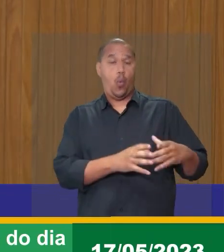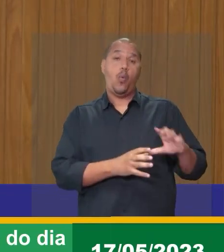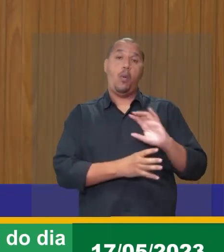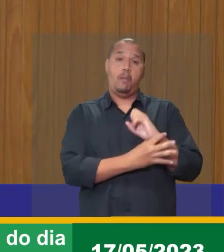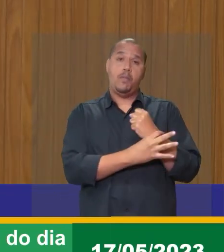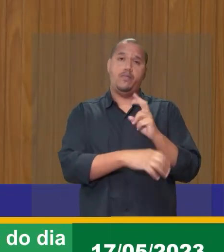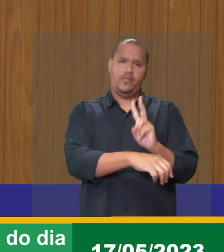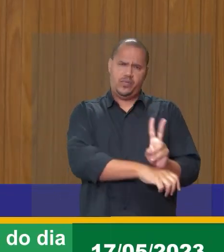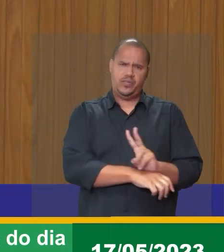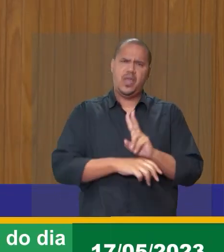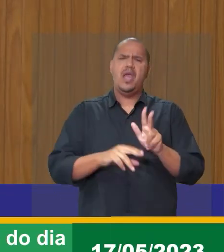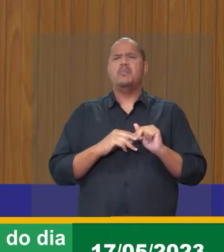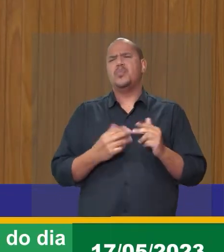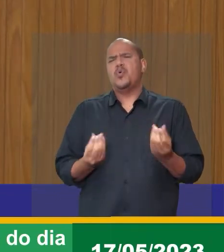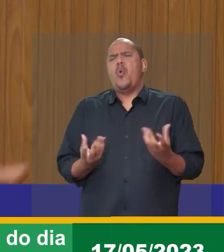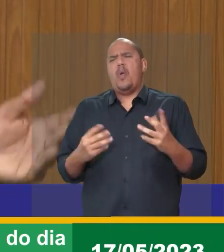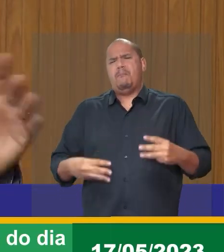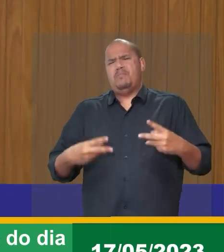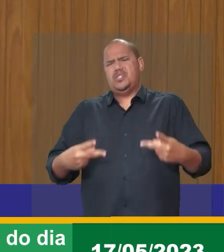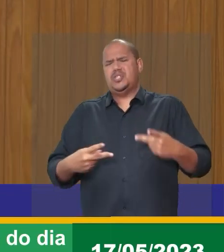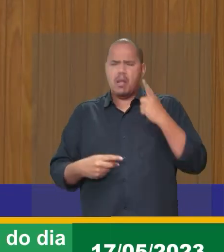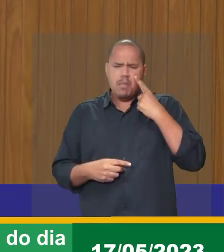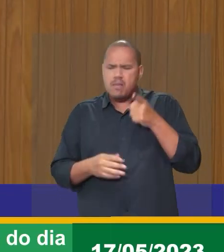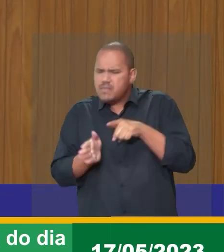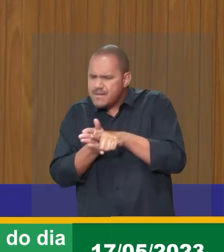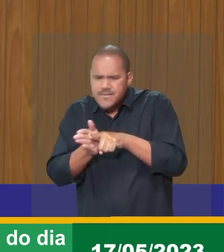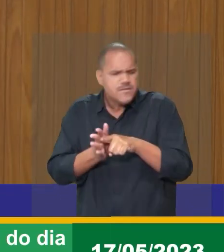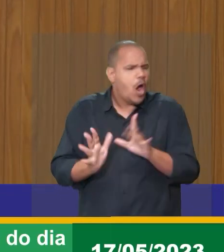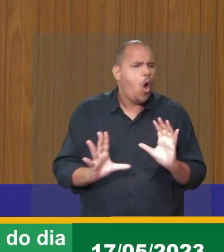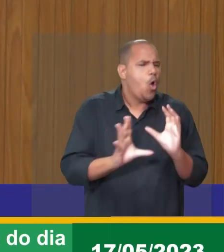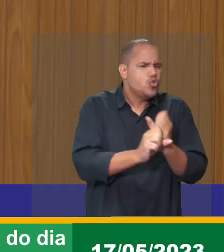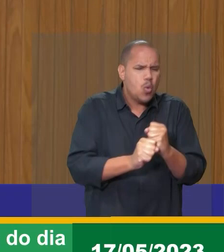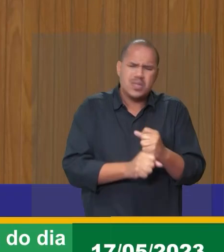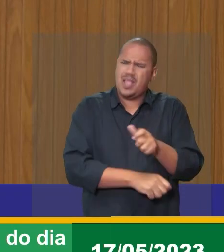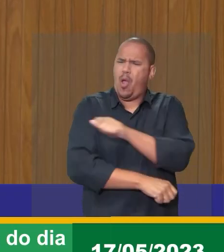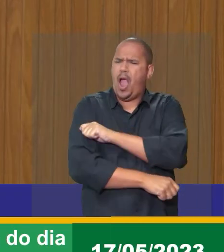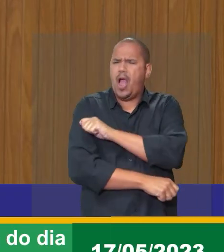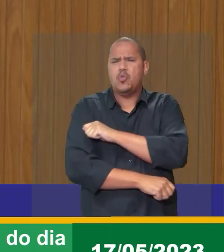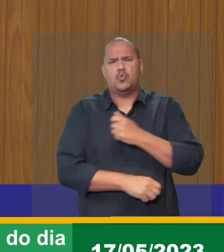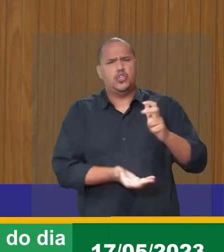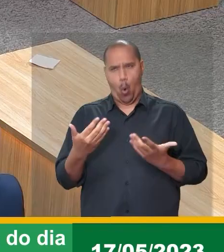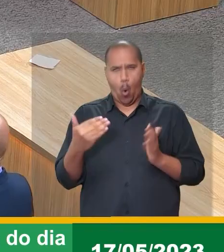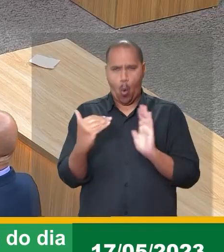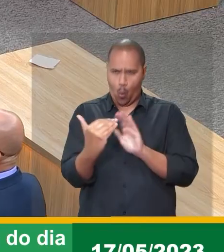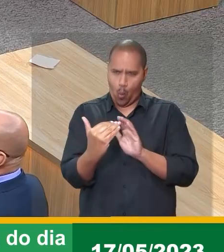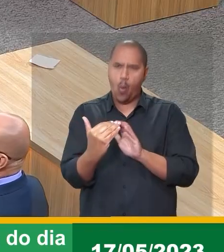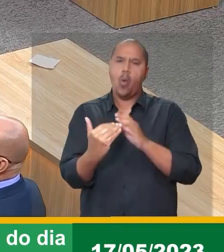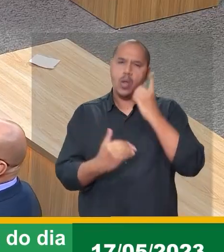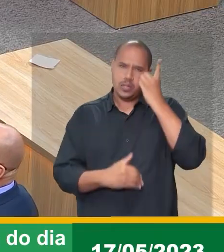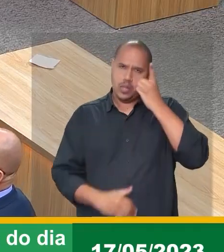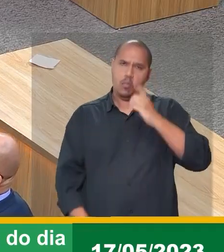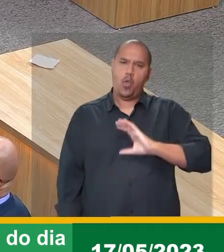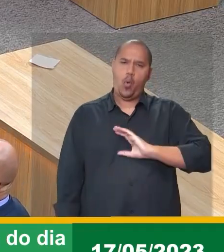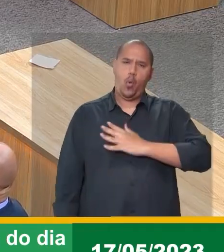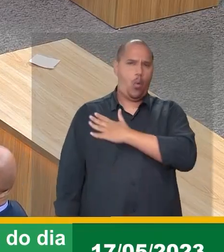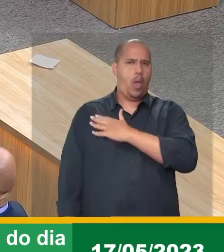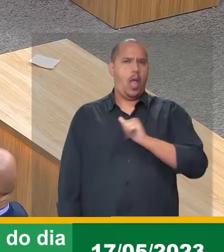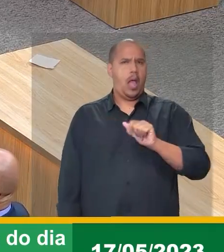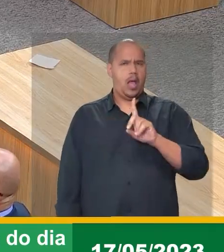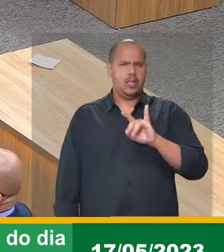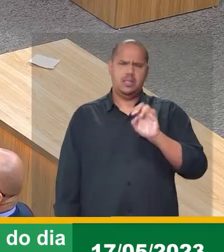Ministério Público saber quantos alunos têm em sala de aula de noite ou de dia de manhã ou à tarde isso é função de executivo de fato não tem